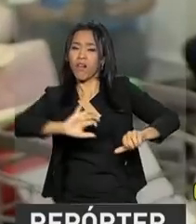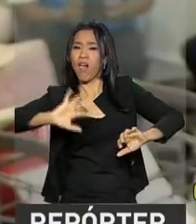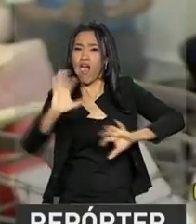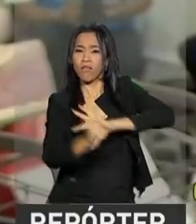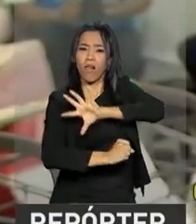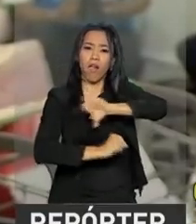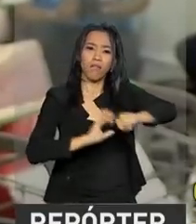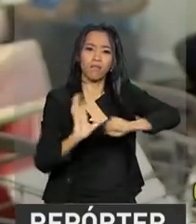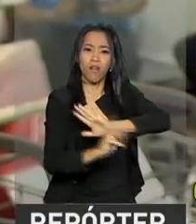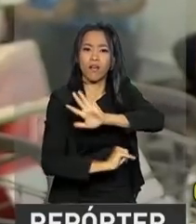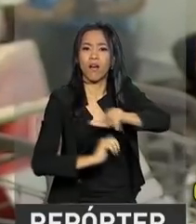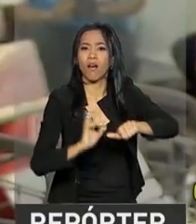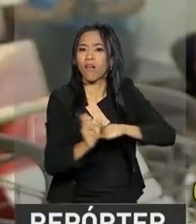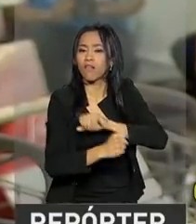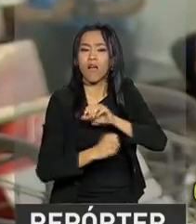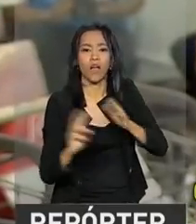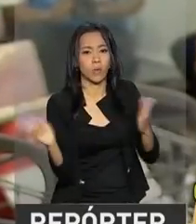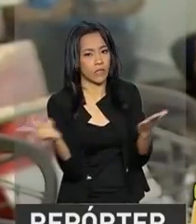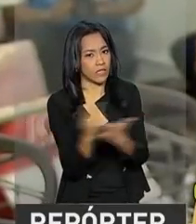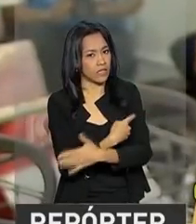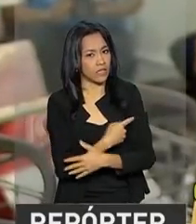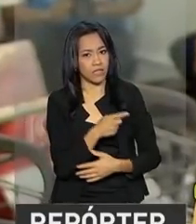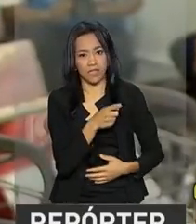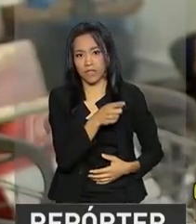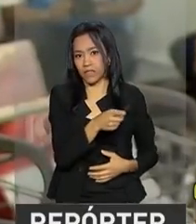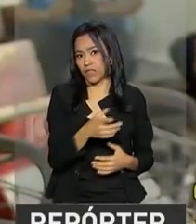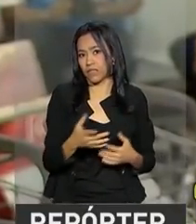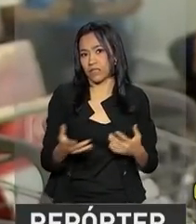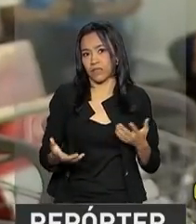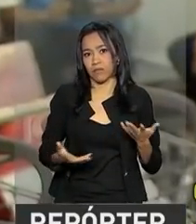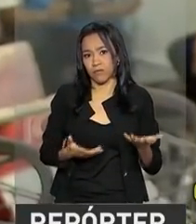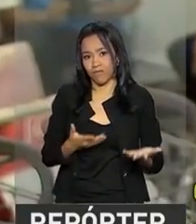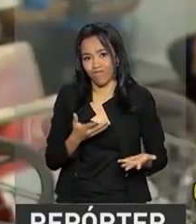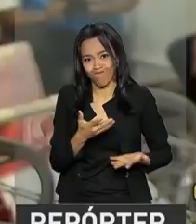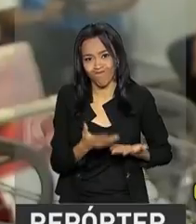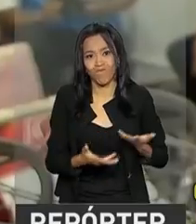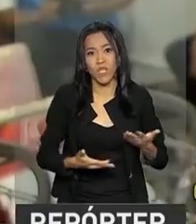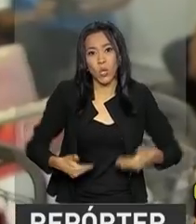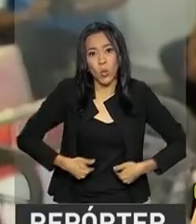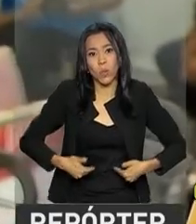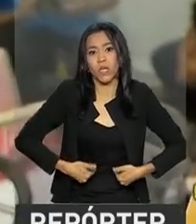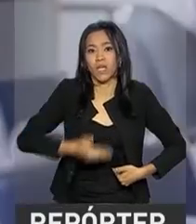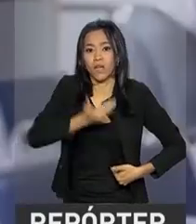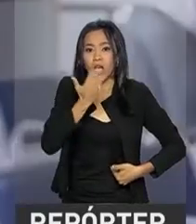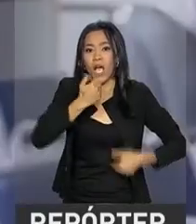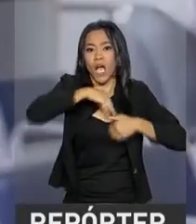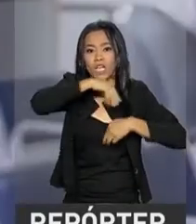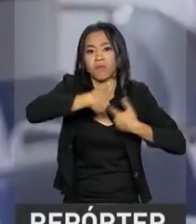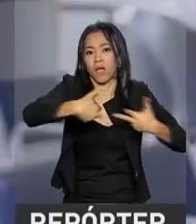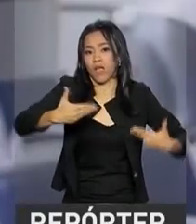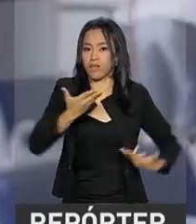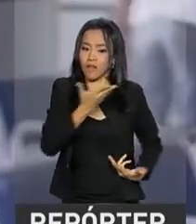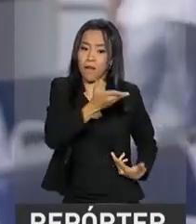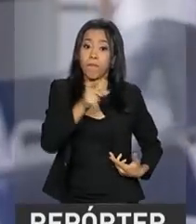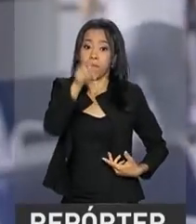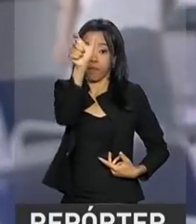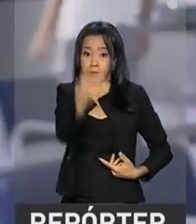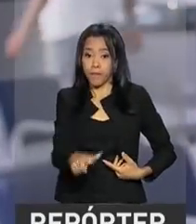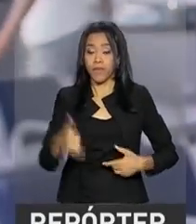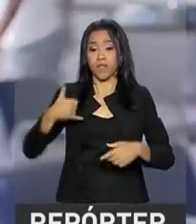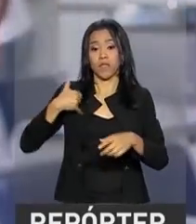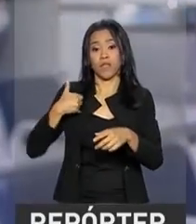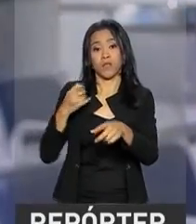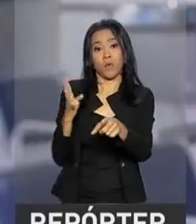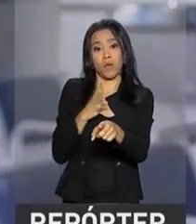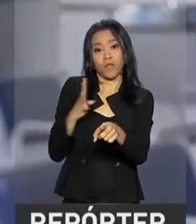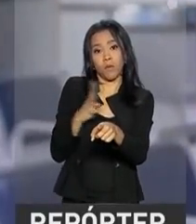y completamente la gente muriéndose de hambre en las calles, comiendo animales y comiendo perros. Laura, de 44